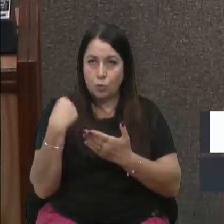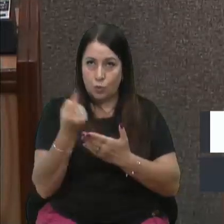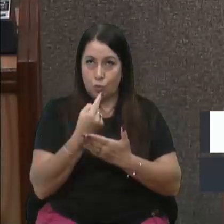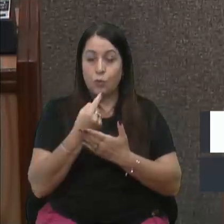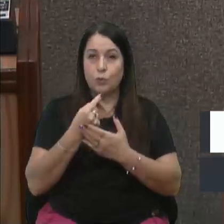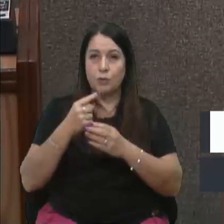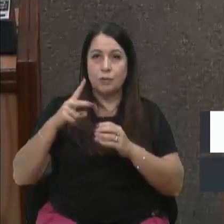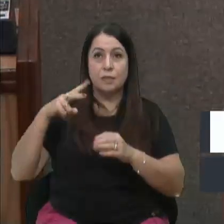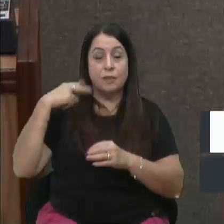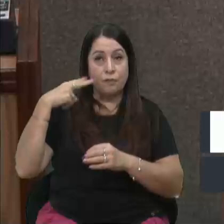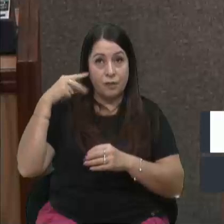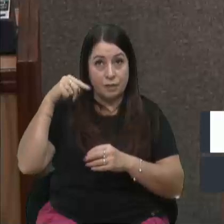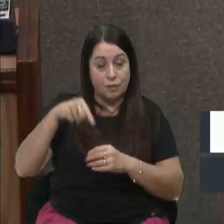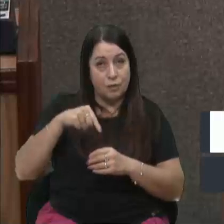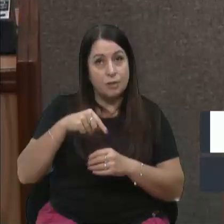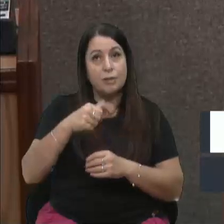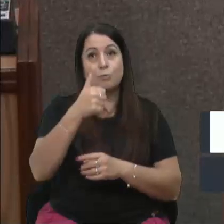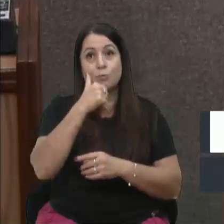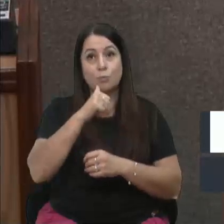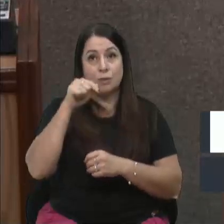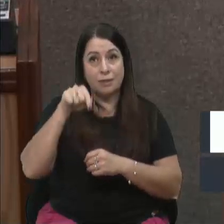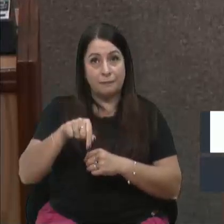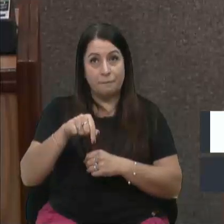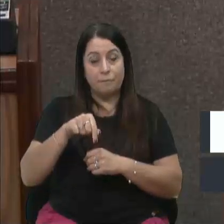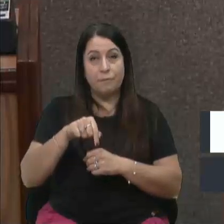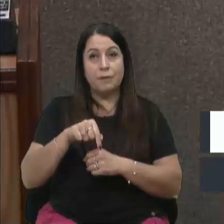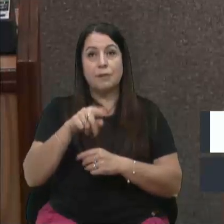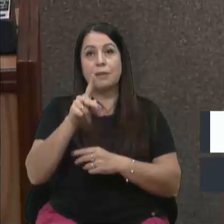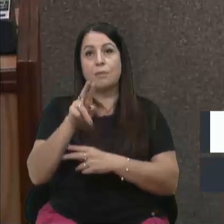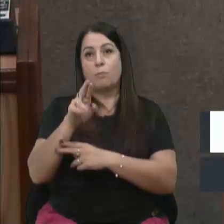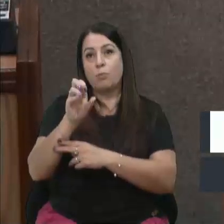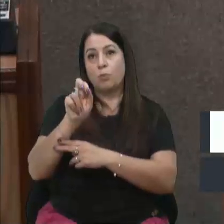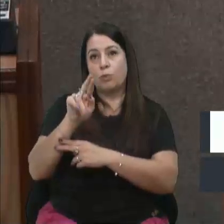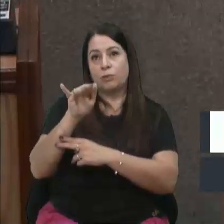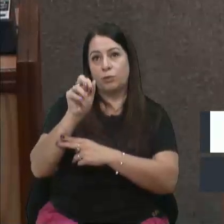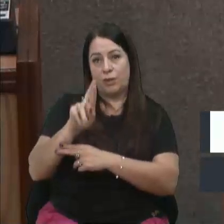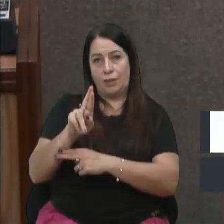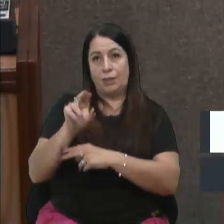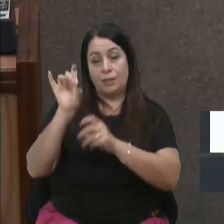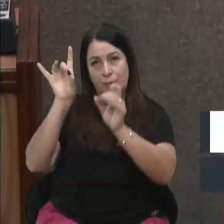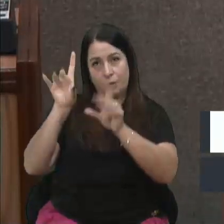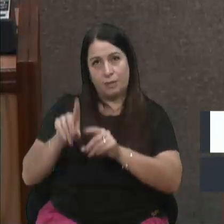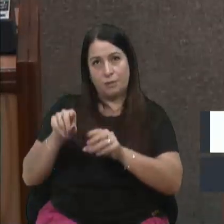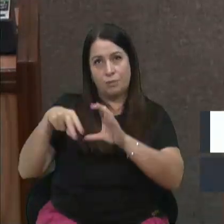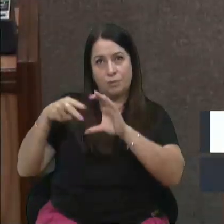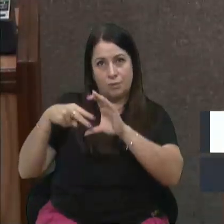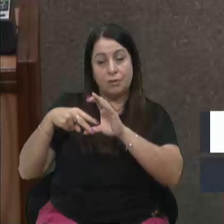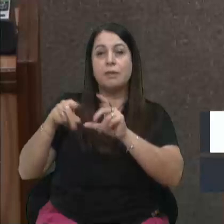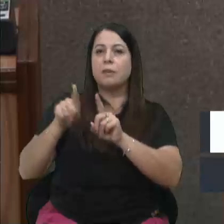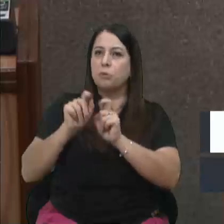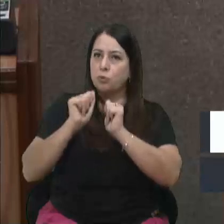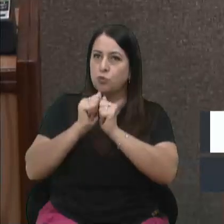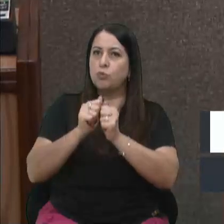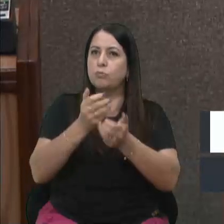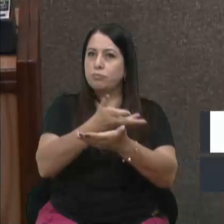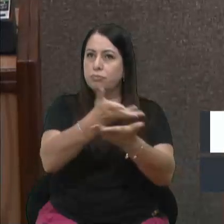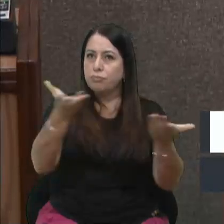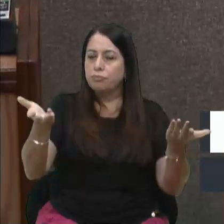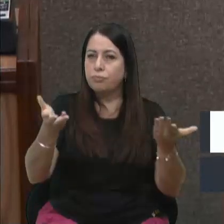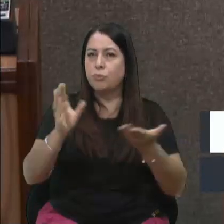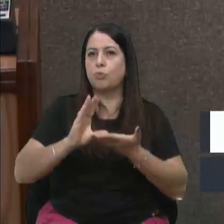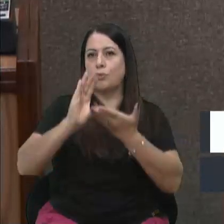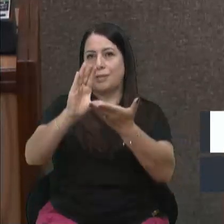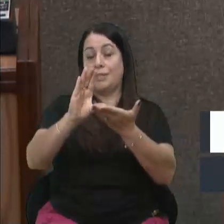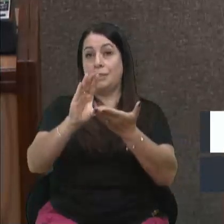enquanto vereadoras e mulheres aqui da Procuradoria Especial da Mulher da Câmara de Caxias do Sul, estamos à disposição do